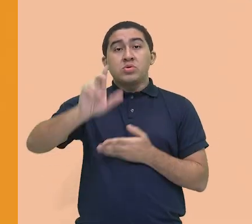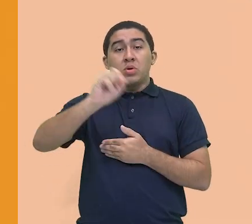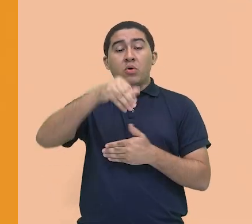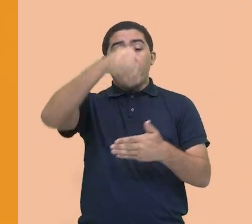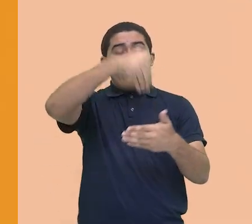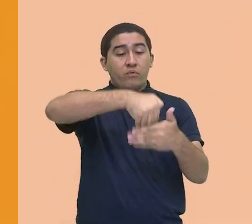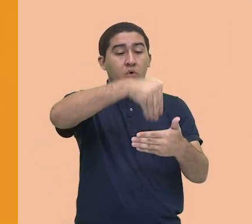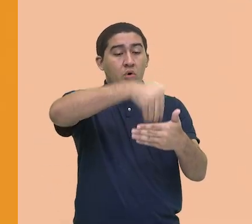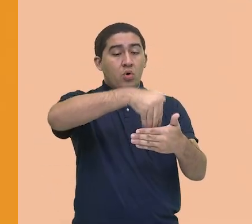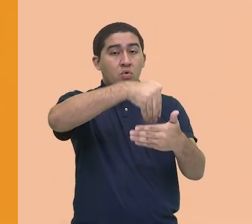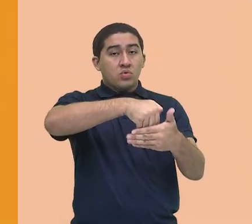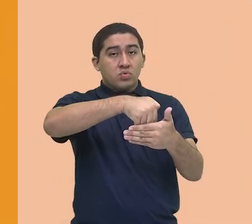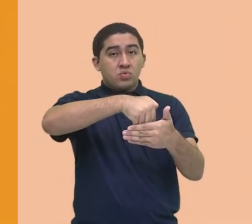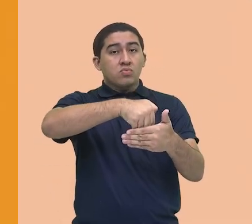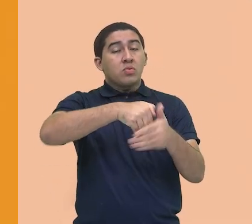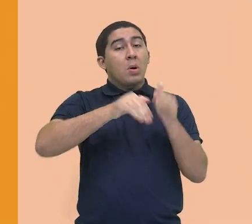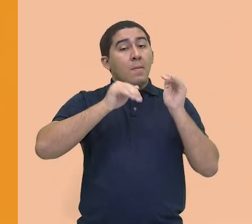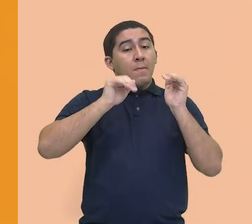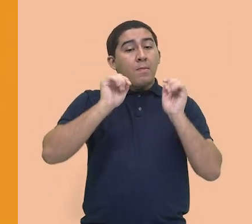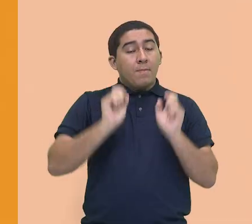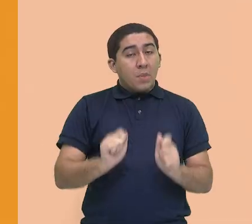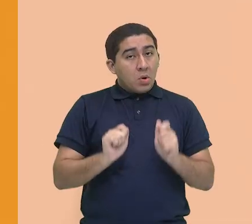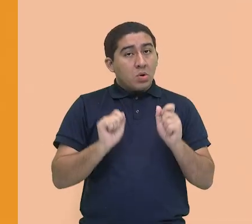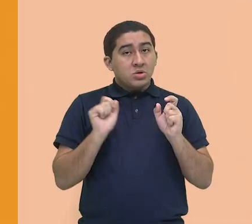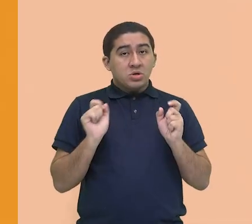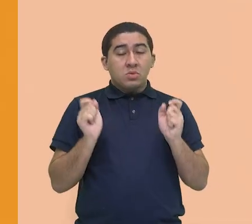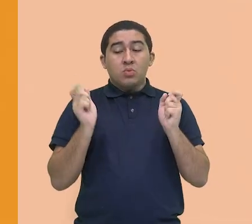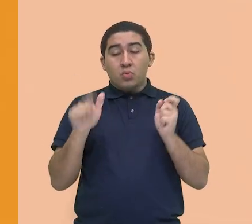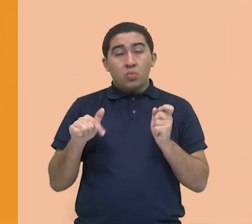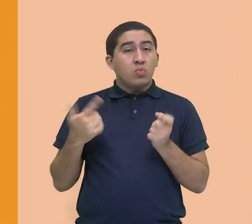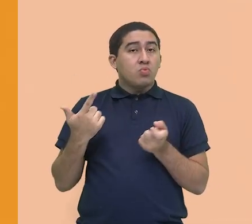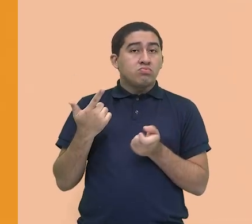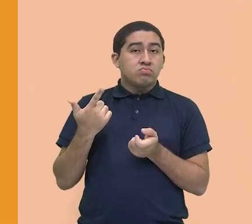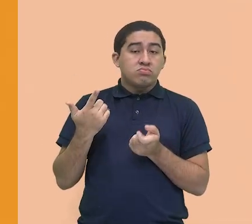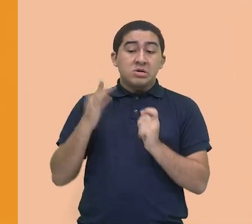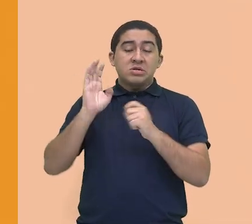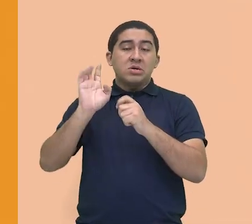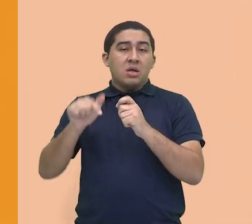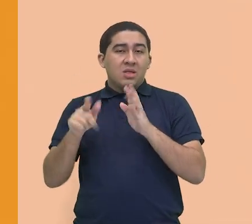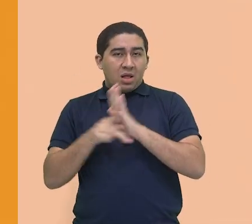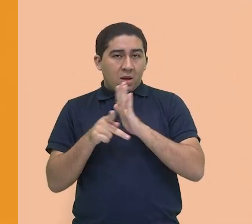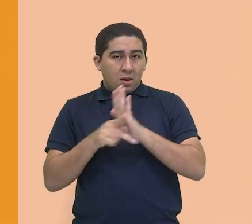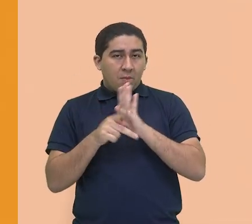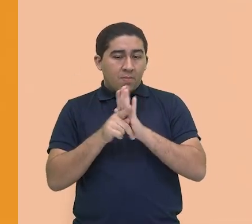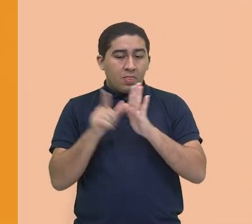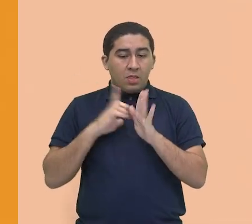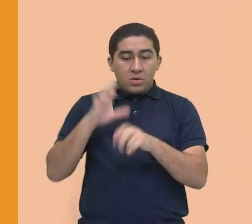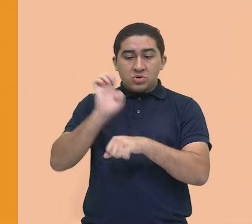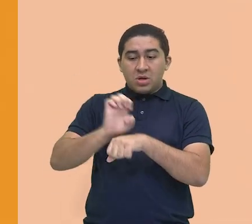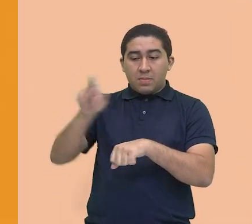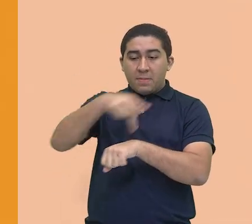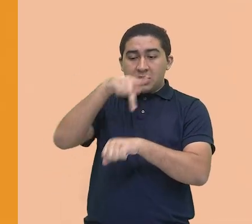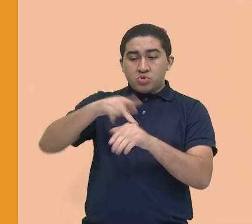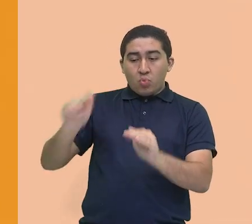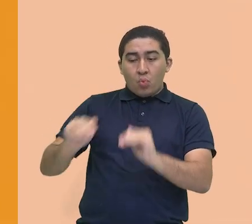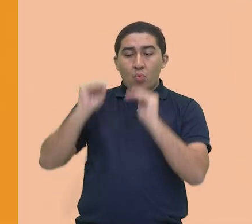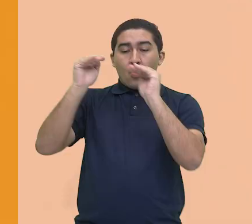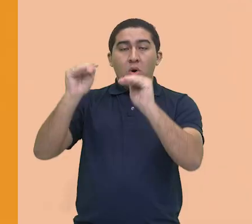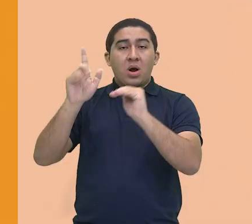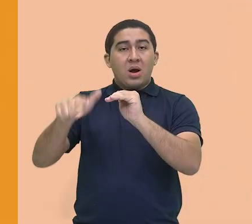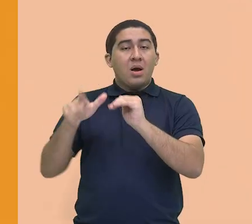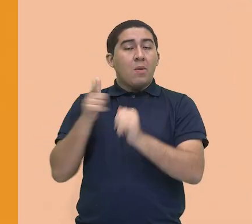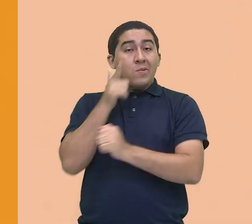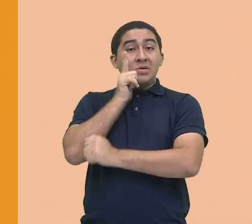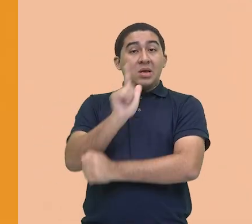nosso voto, damos o poder ao Estado, damos o poder àquele representante que estará